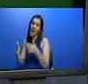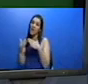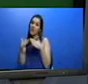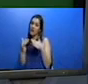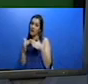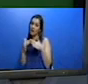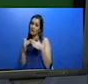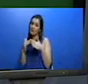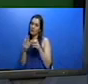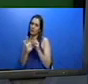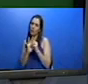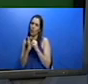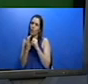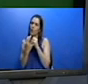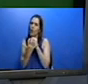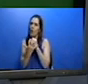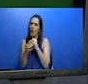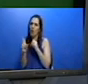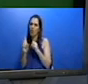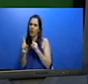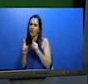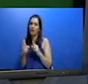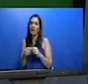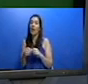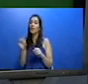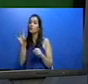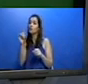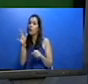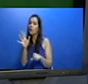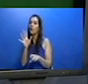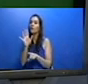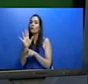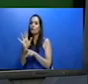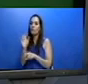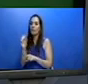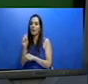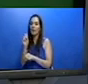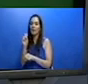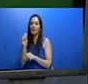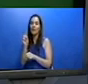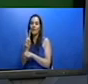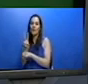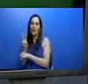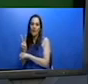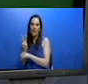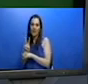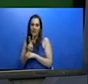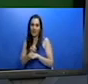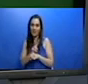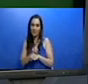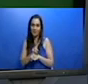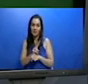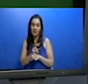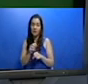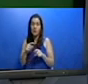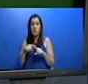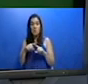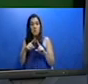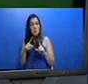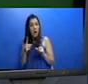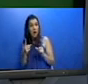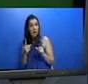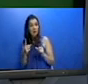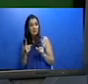proteger, tá bom? Não é modinha, fique em casa, é para se cuidar de verdade. Mas, num tempinho atrás, eu